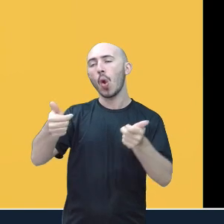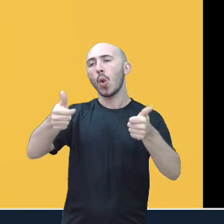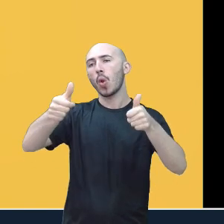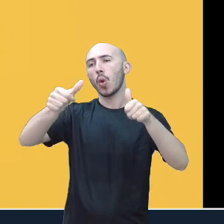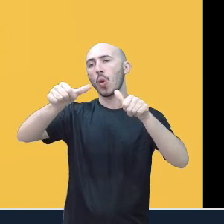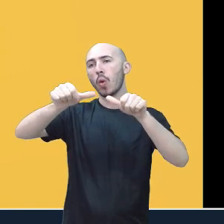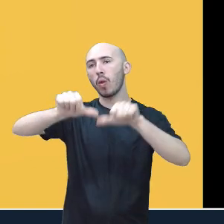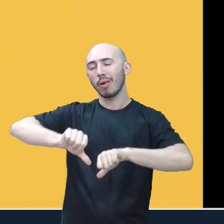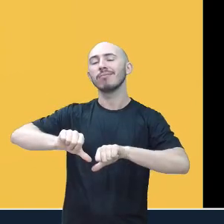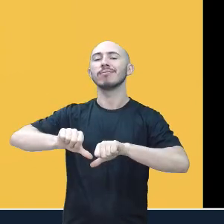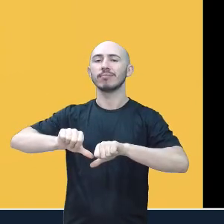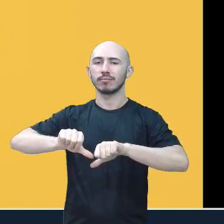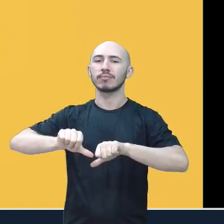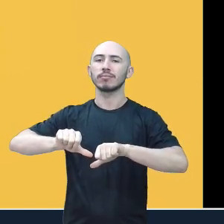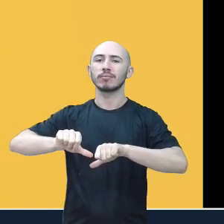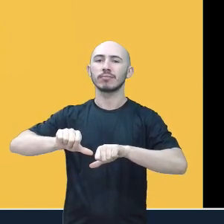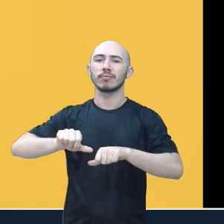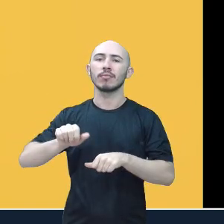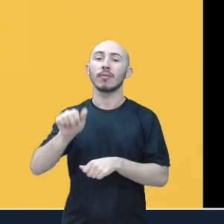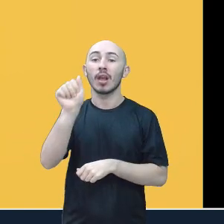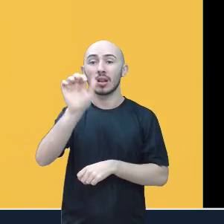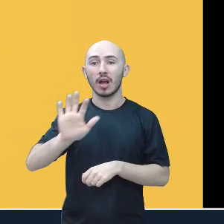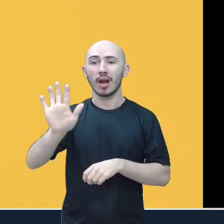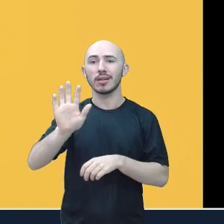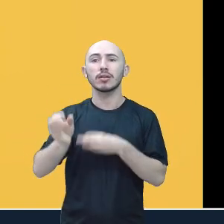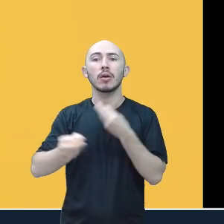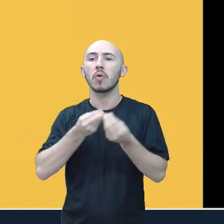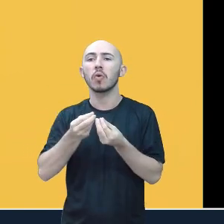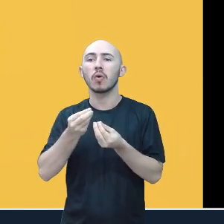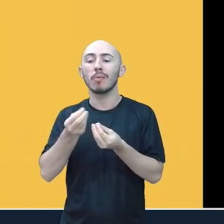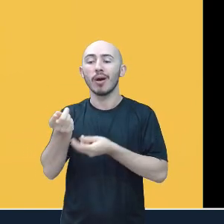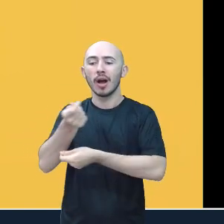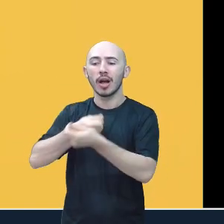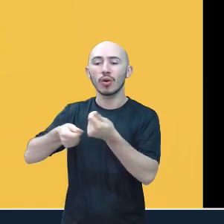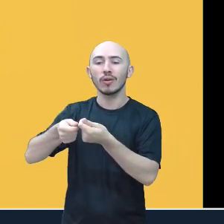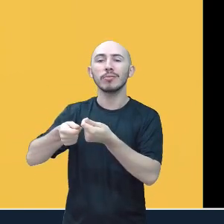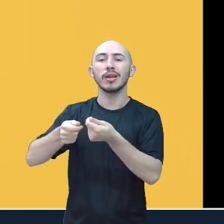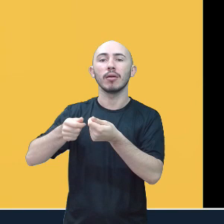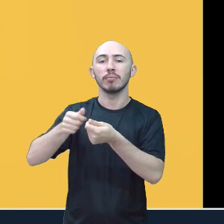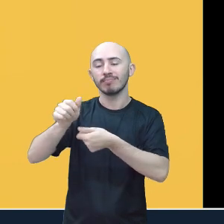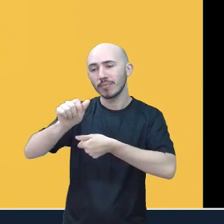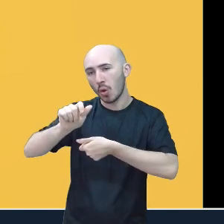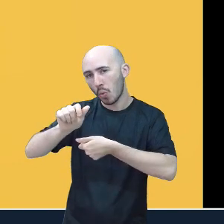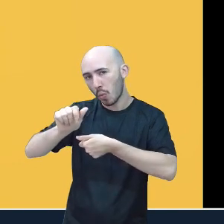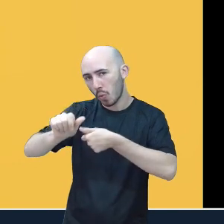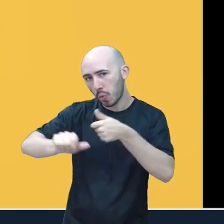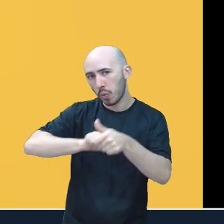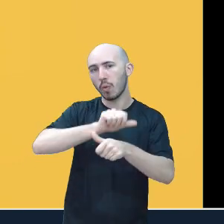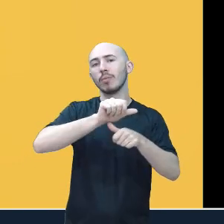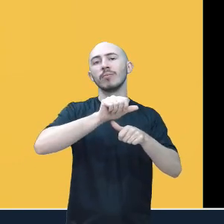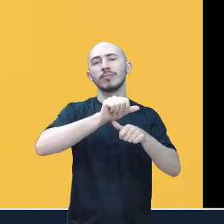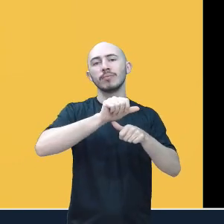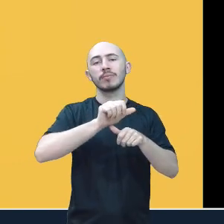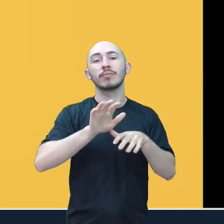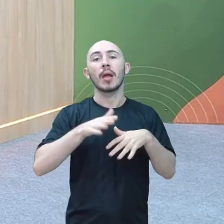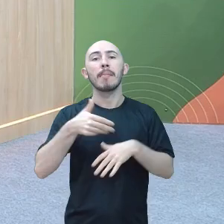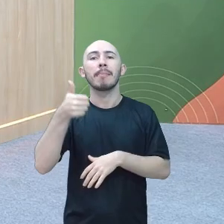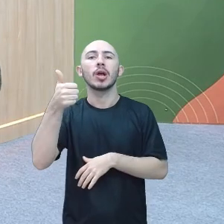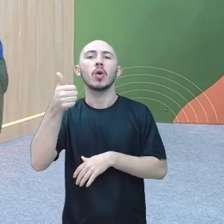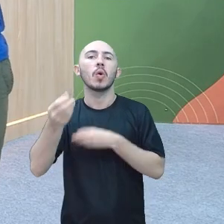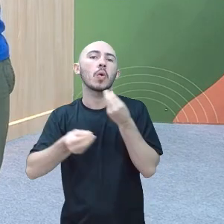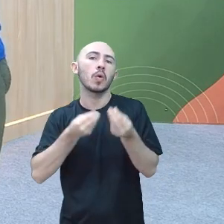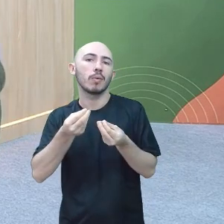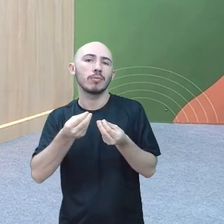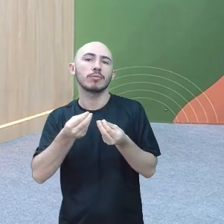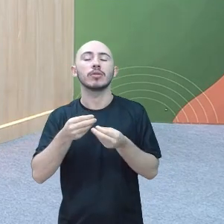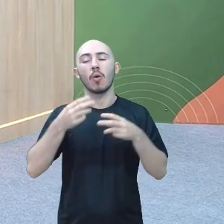na década de 90. E para tentar melhorar sua economia, o ministro da Cultura, ele investe em